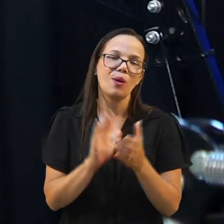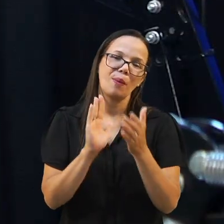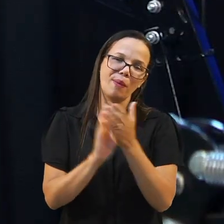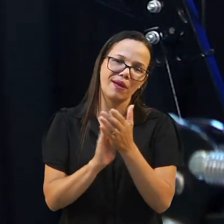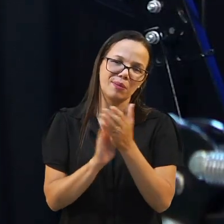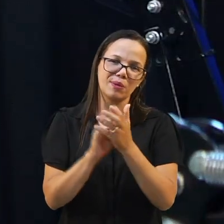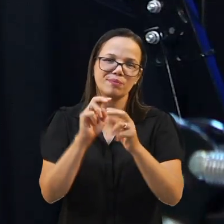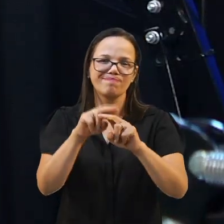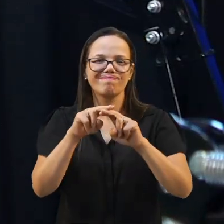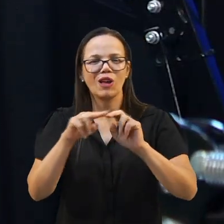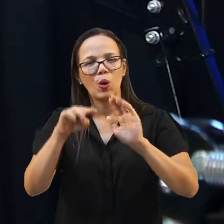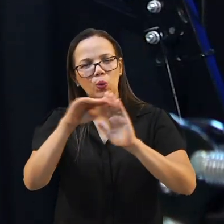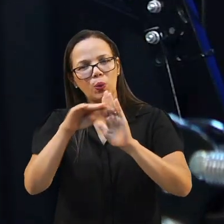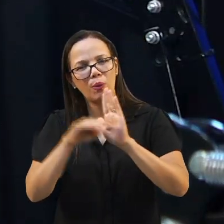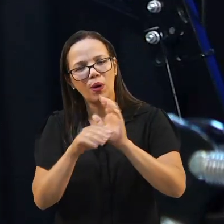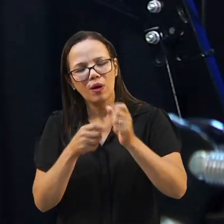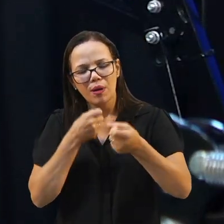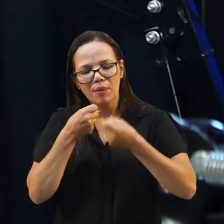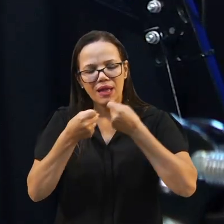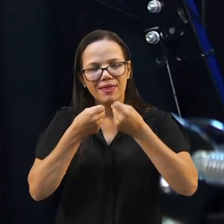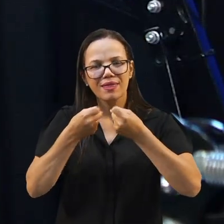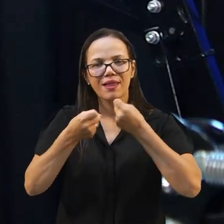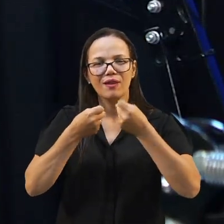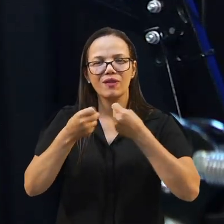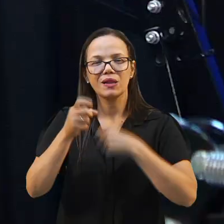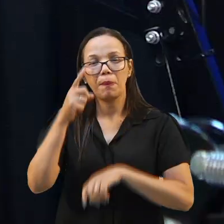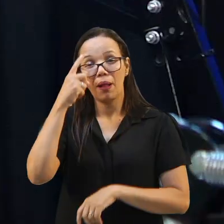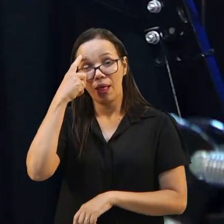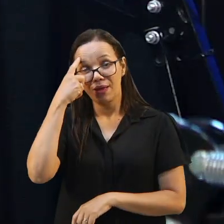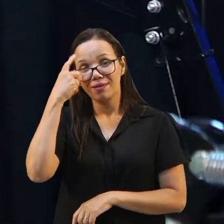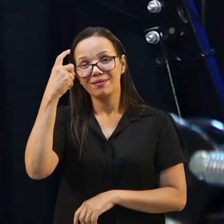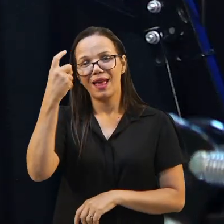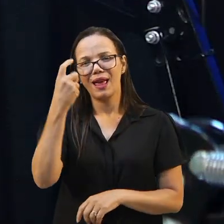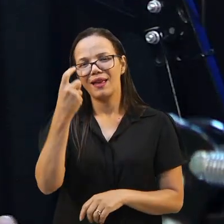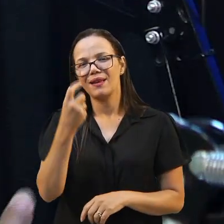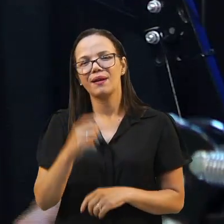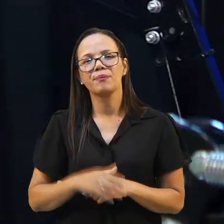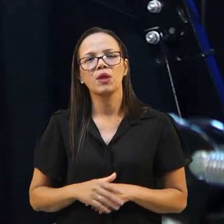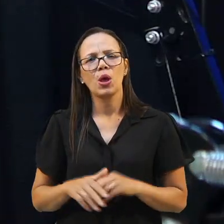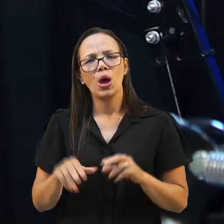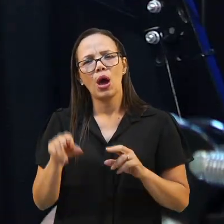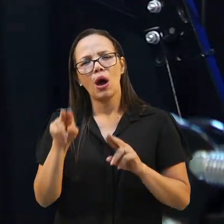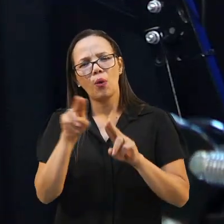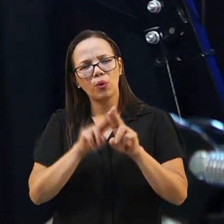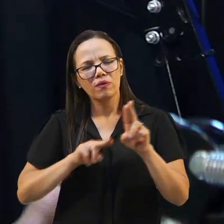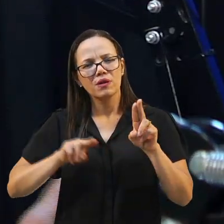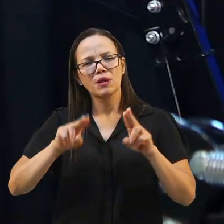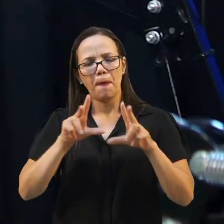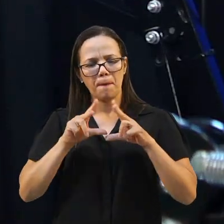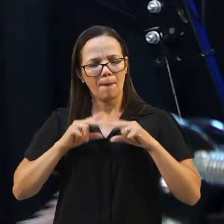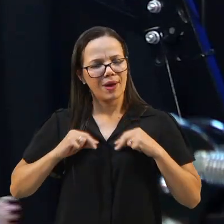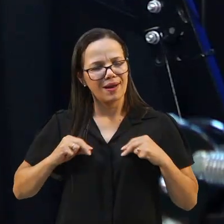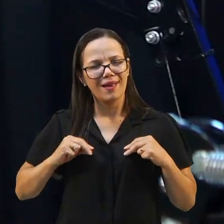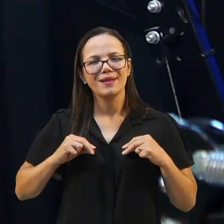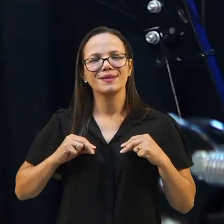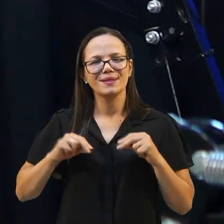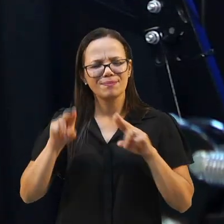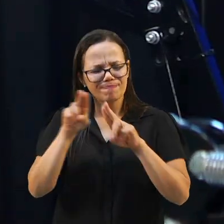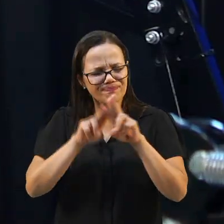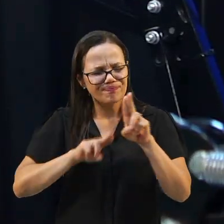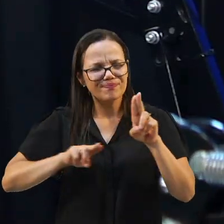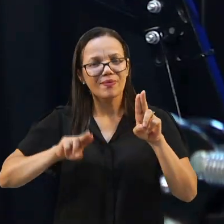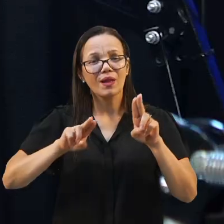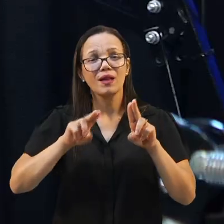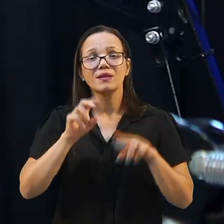parabéns pelo programa, parabéns pela ideia, né? A universidade merece, a Universidade Federal de